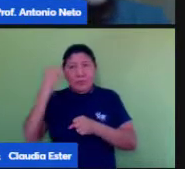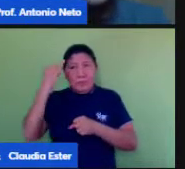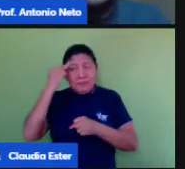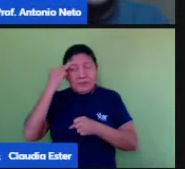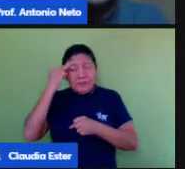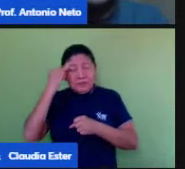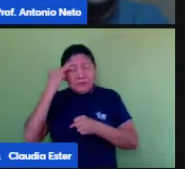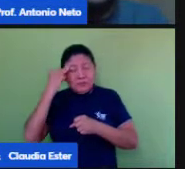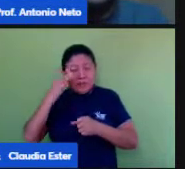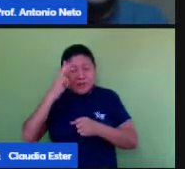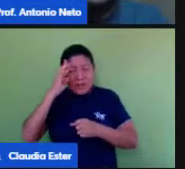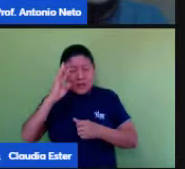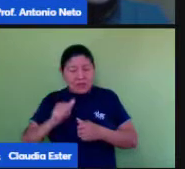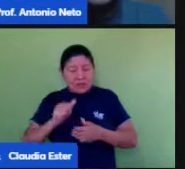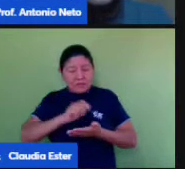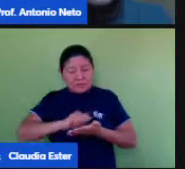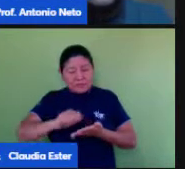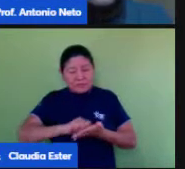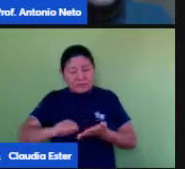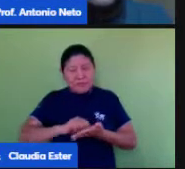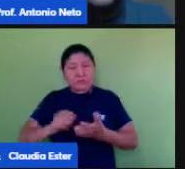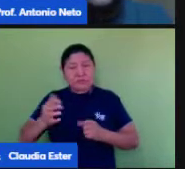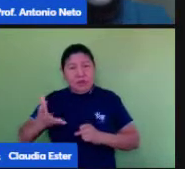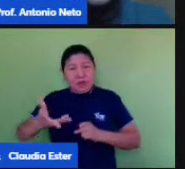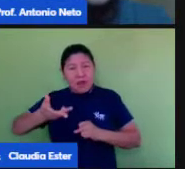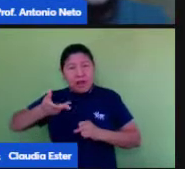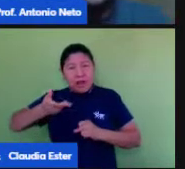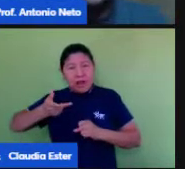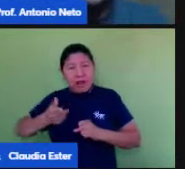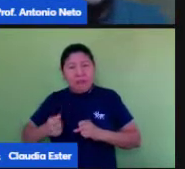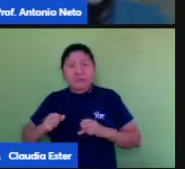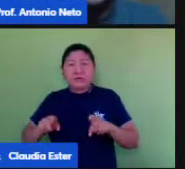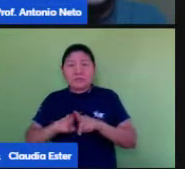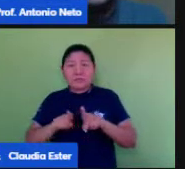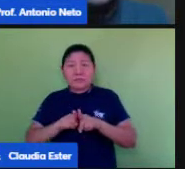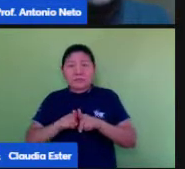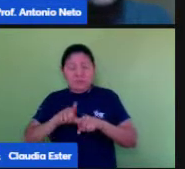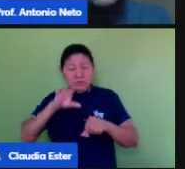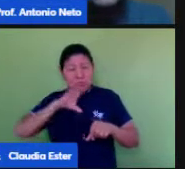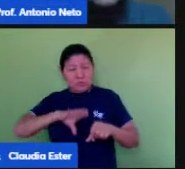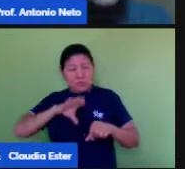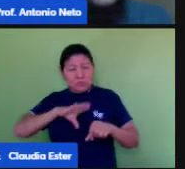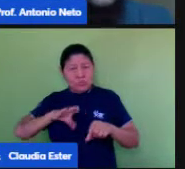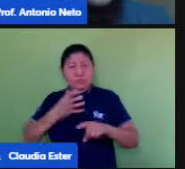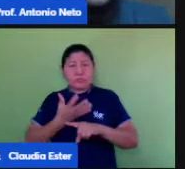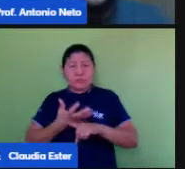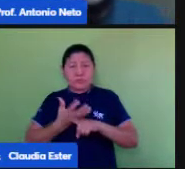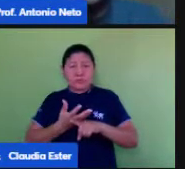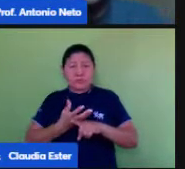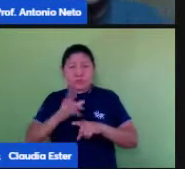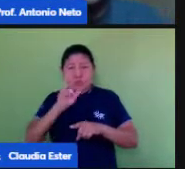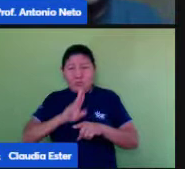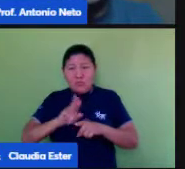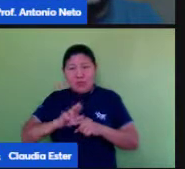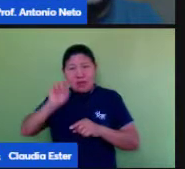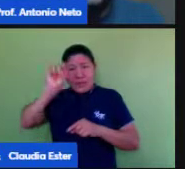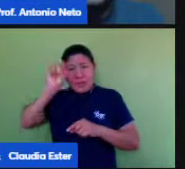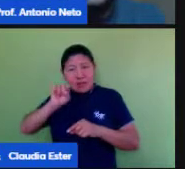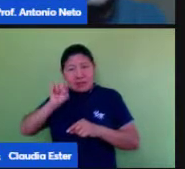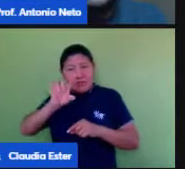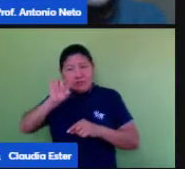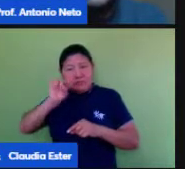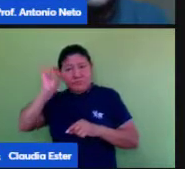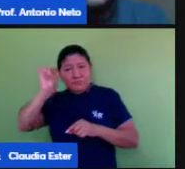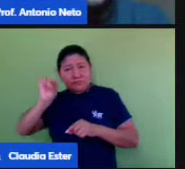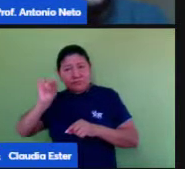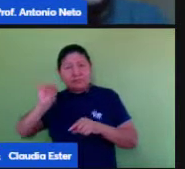algoritmos. As habilidades no segundo nível de complexidade na língua portuguesa. Usar acento gráfico, agudo ou